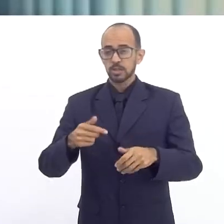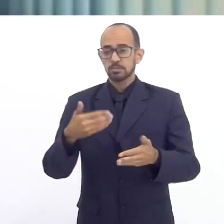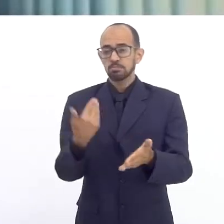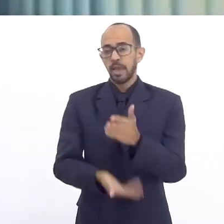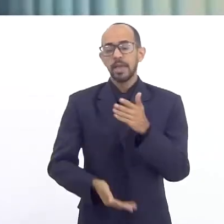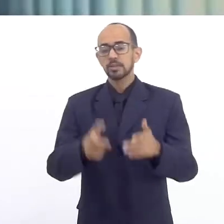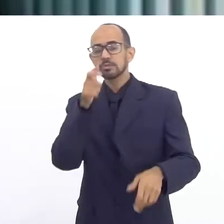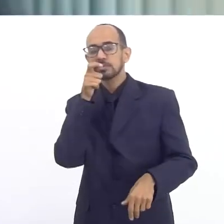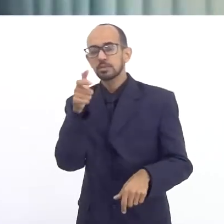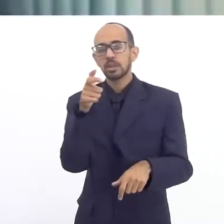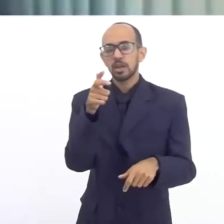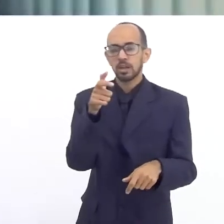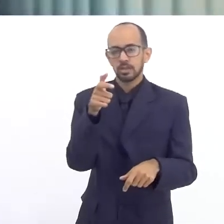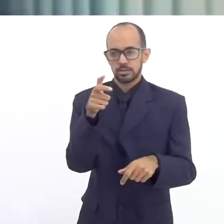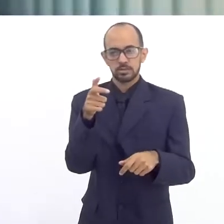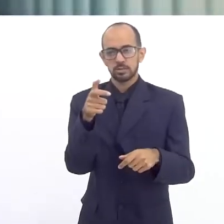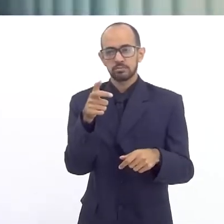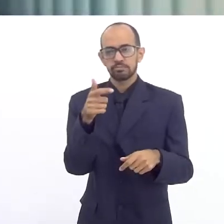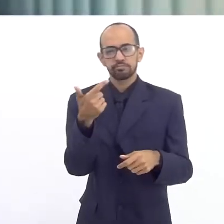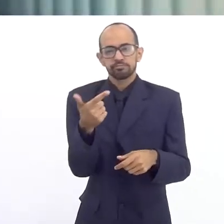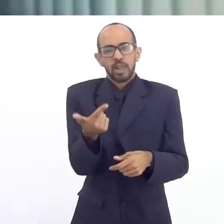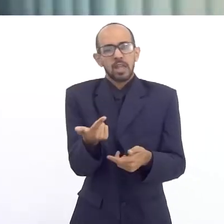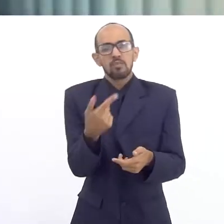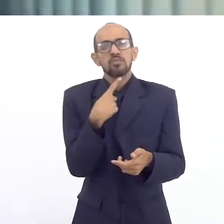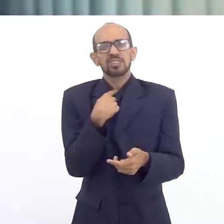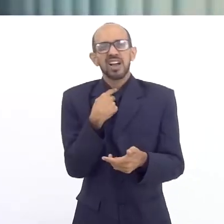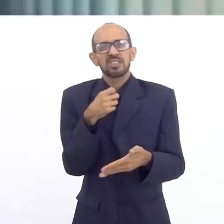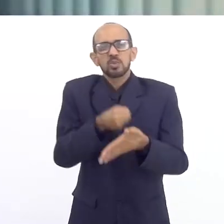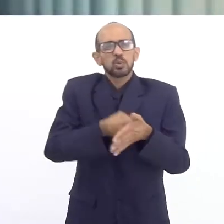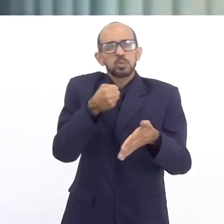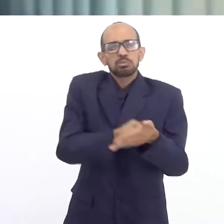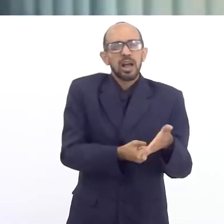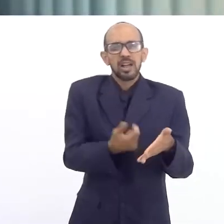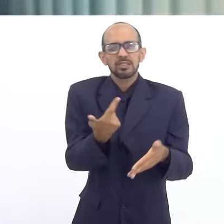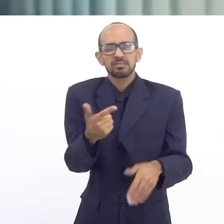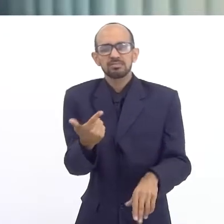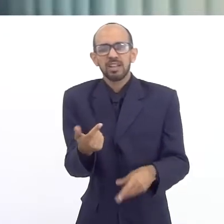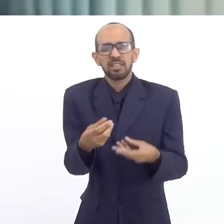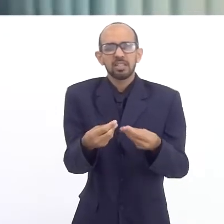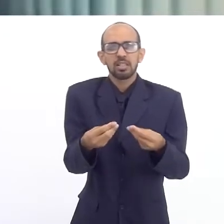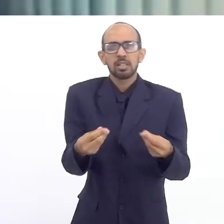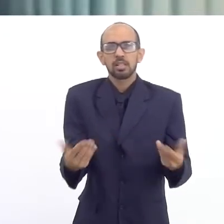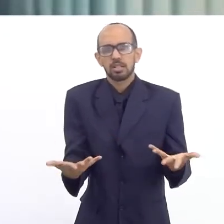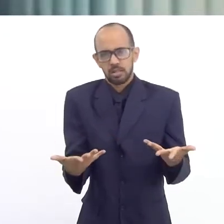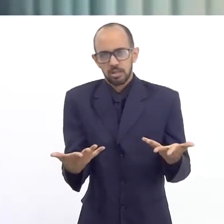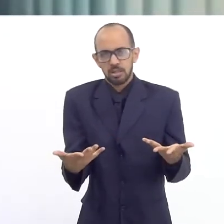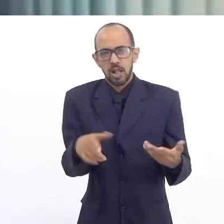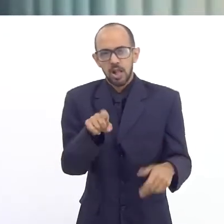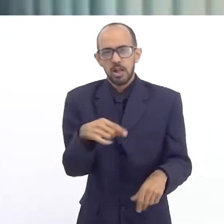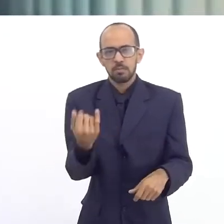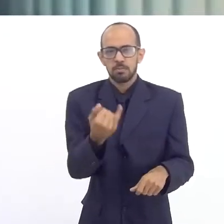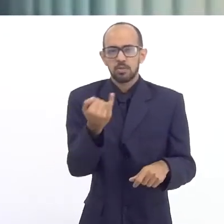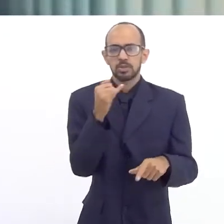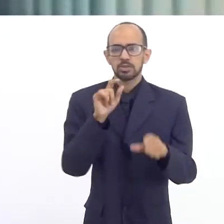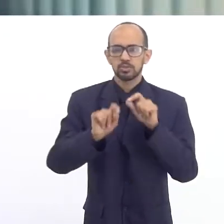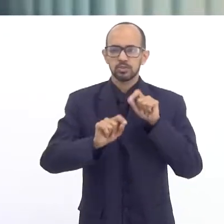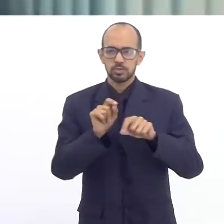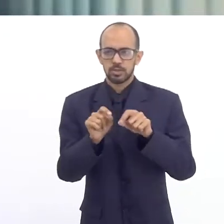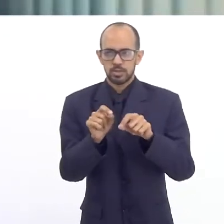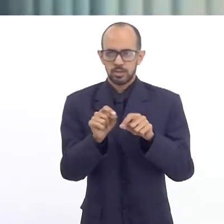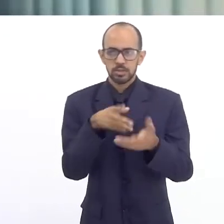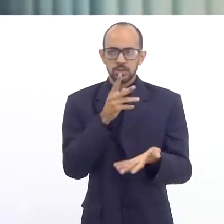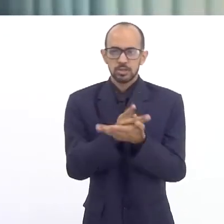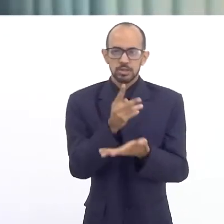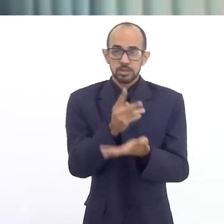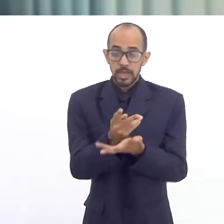materiais, que eles perdem o interesse, não tem mais vontade de lutar, não tem pelo que lutar. Eu acho que é importante que a gente